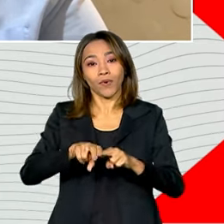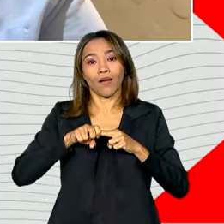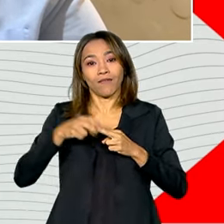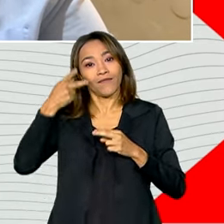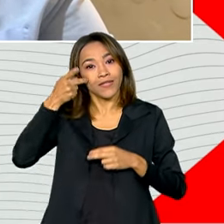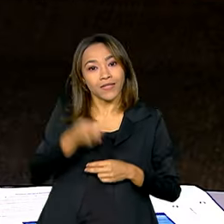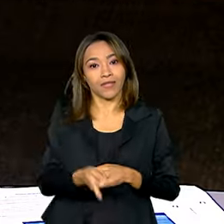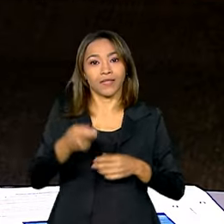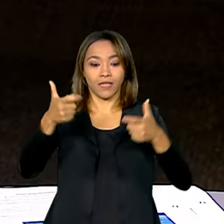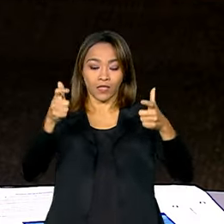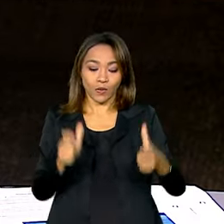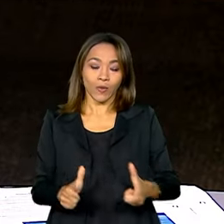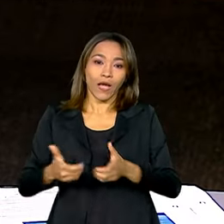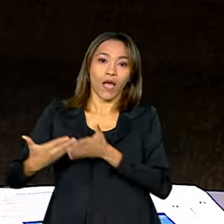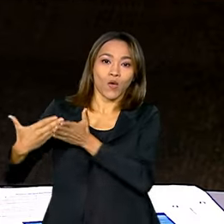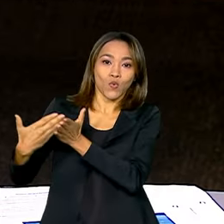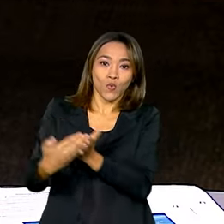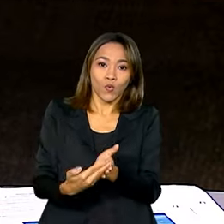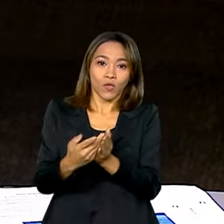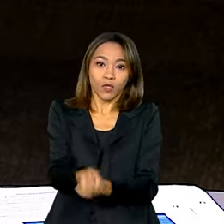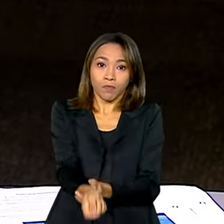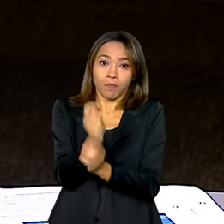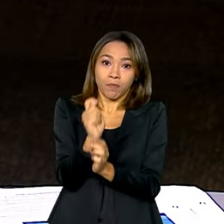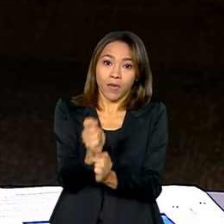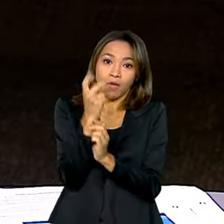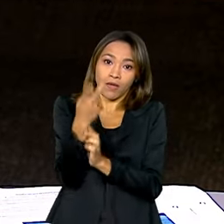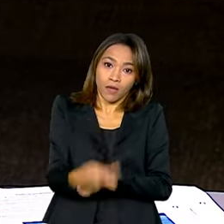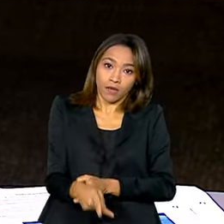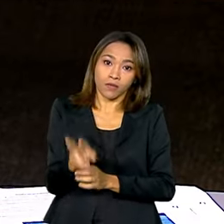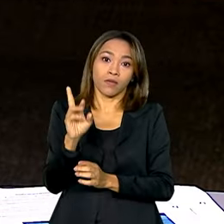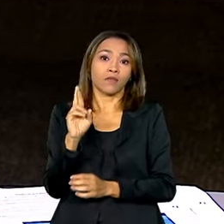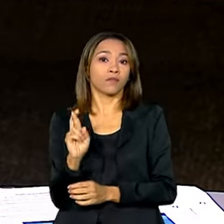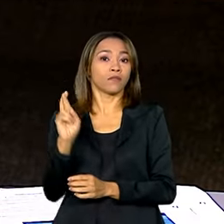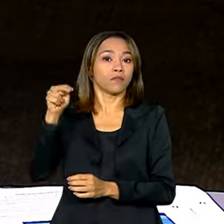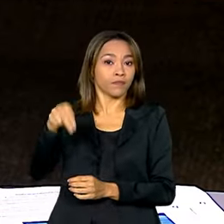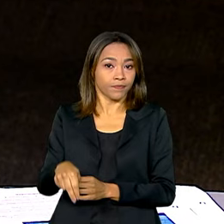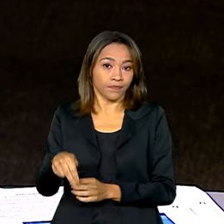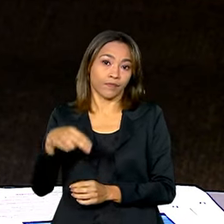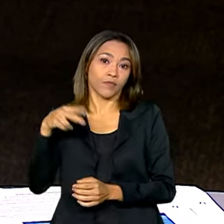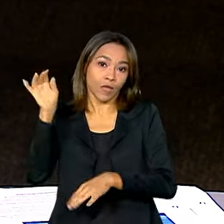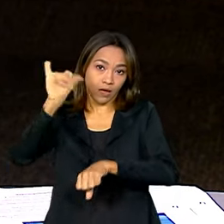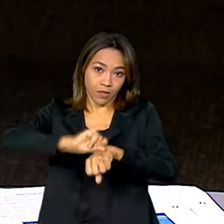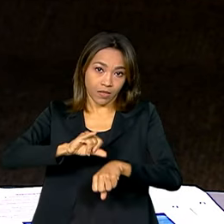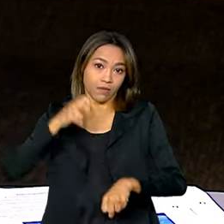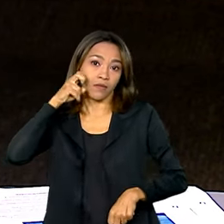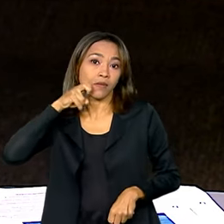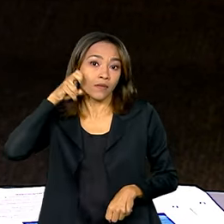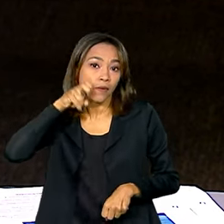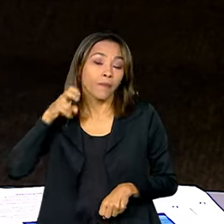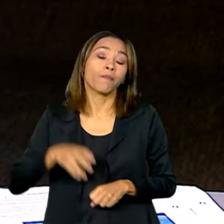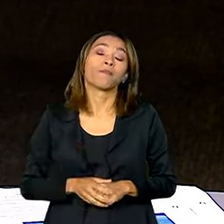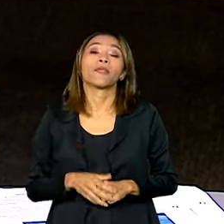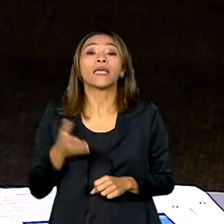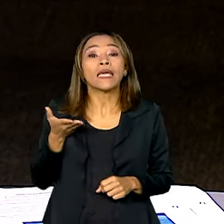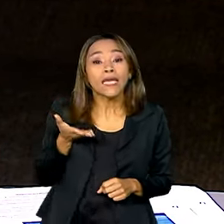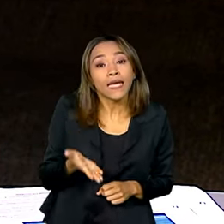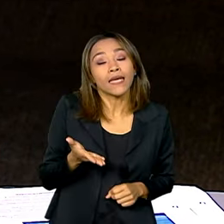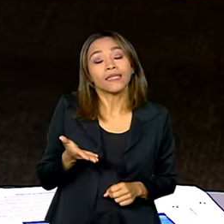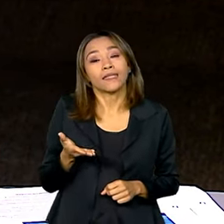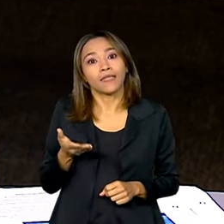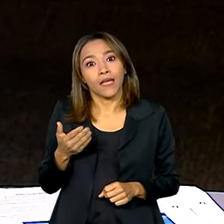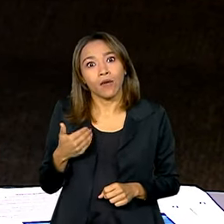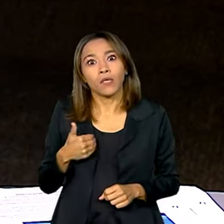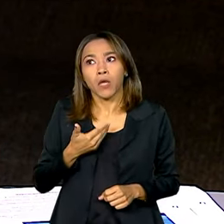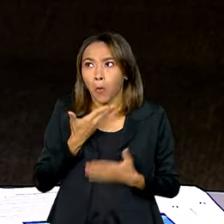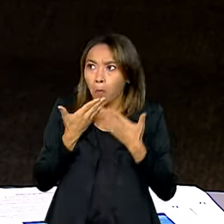terminal pesqueiro aí de Natal, que dos que já conheço nesse período em que estou no Ministério é o maior, é o que está em